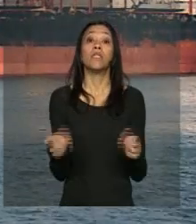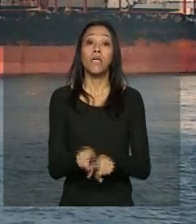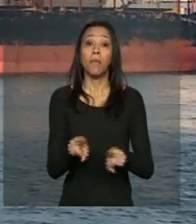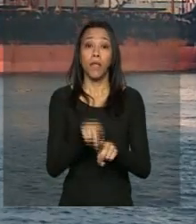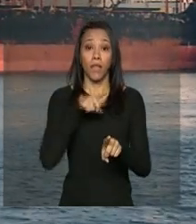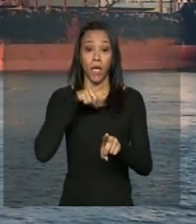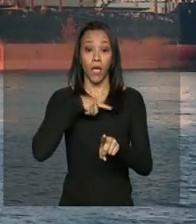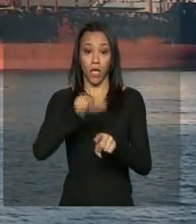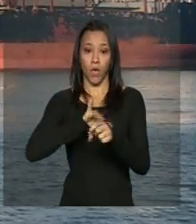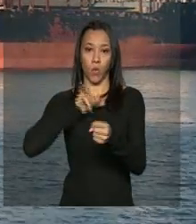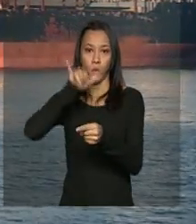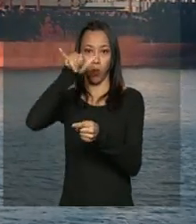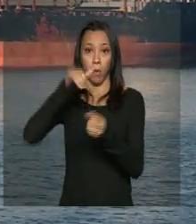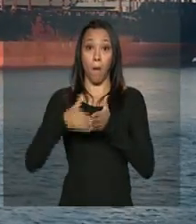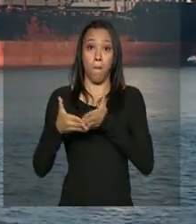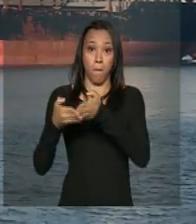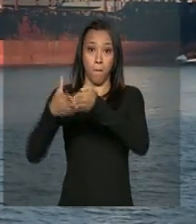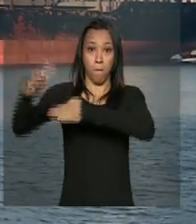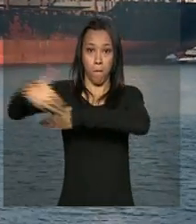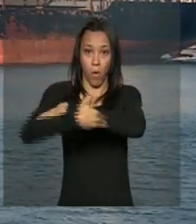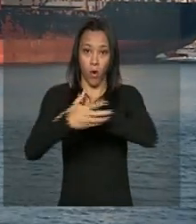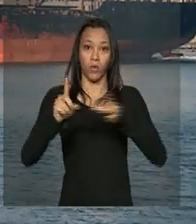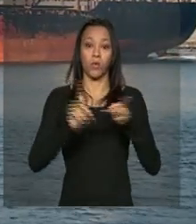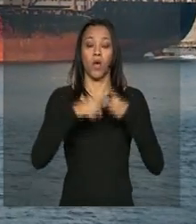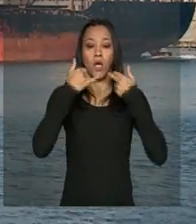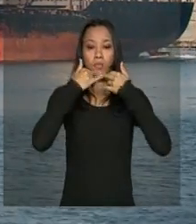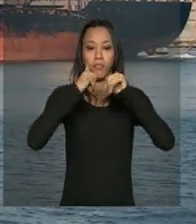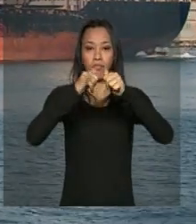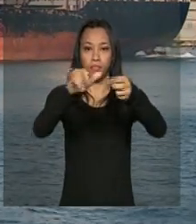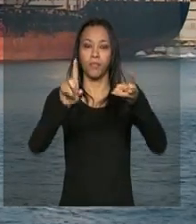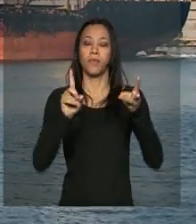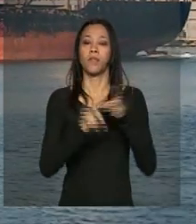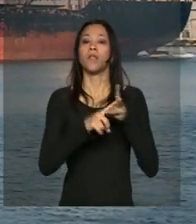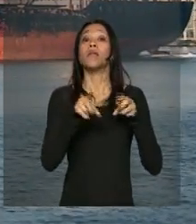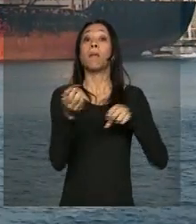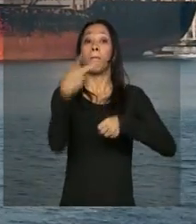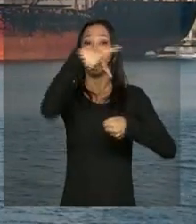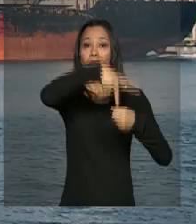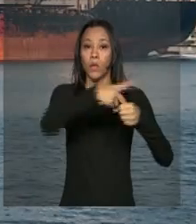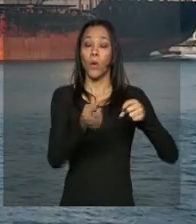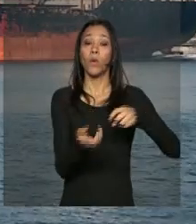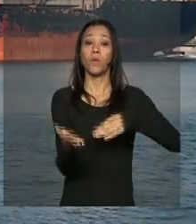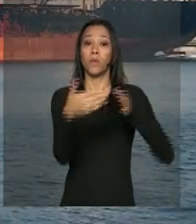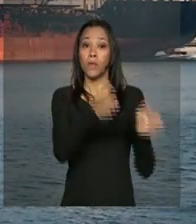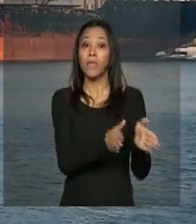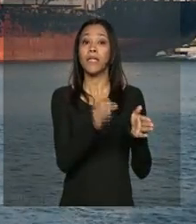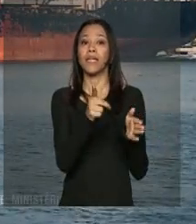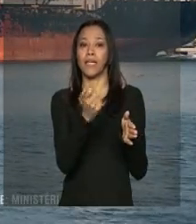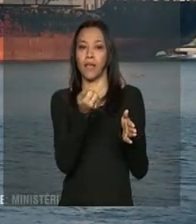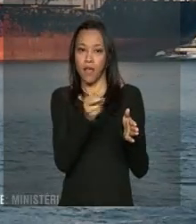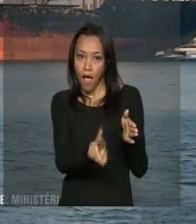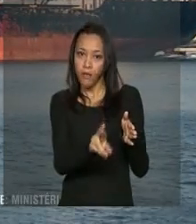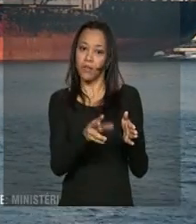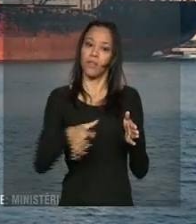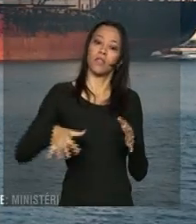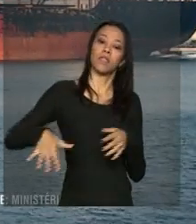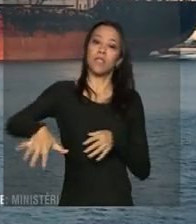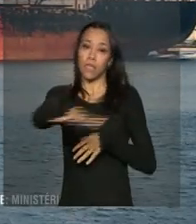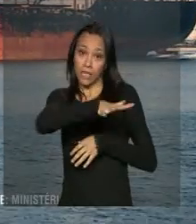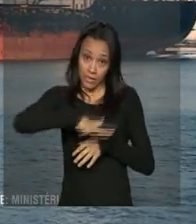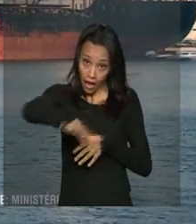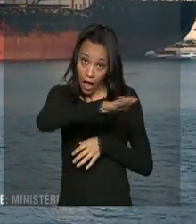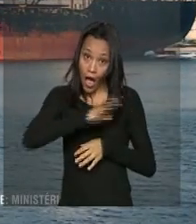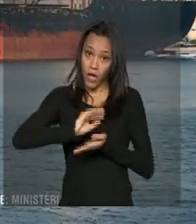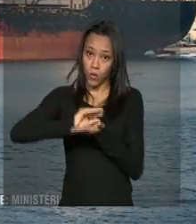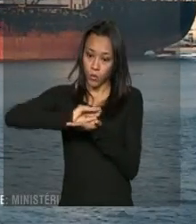ainda portos, geração de energia, linhas de transmissão, petróleo e gás natural. Os investimentos nesses